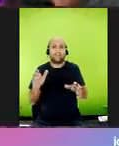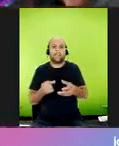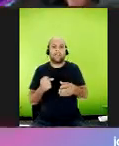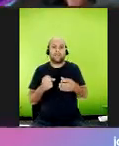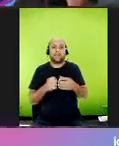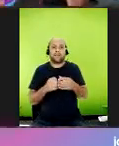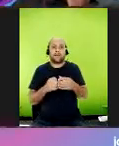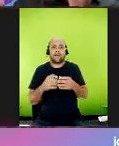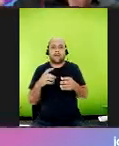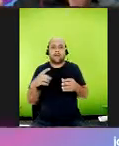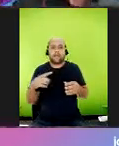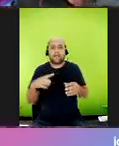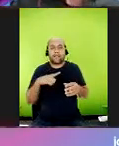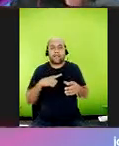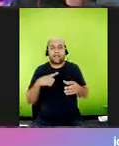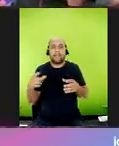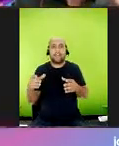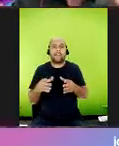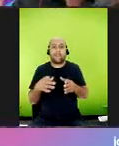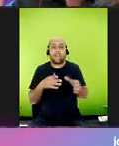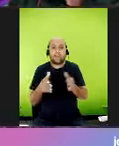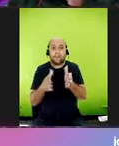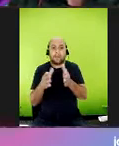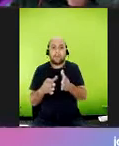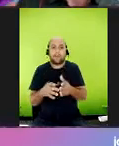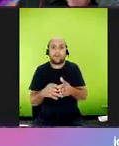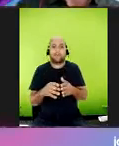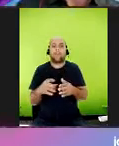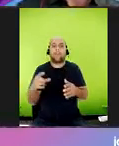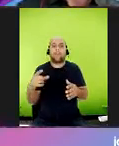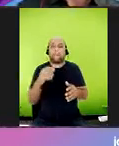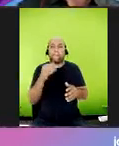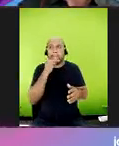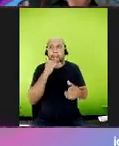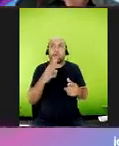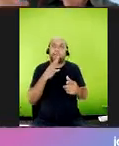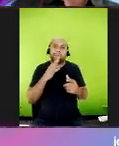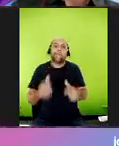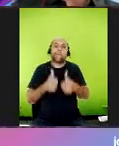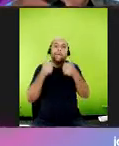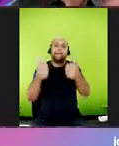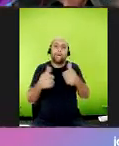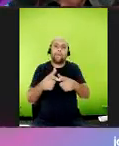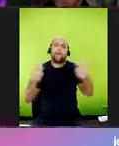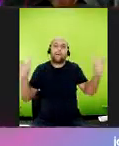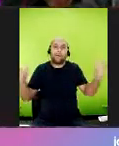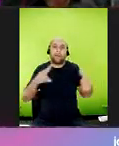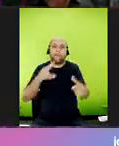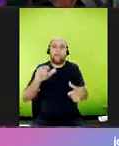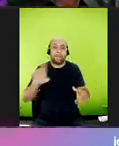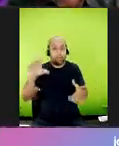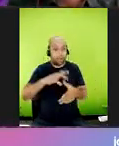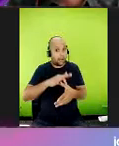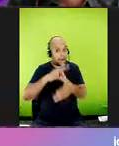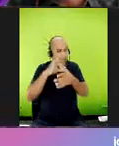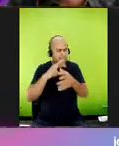realidade ele tem um encaminhamento é para que ele tem um conhecimento maior de vale né E a gente não necessariamente vai sair um líder no final